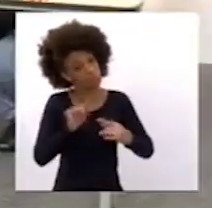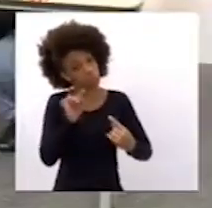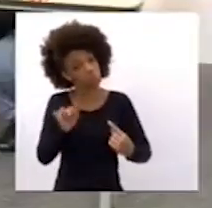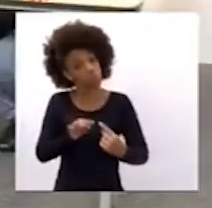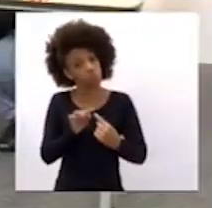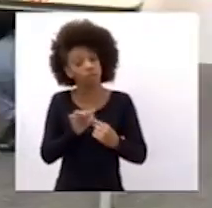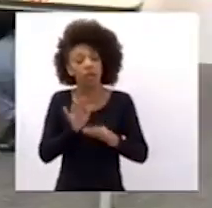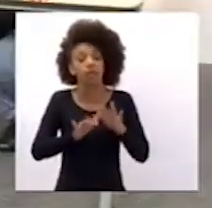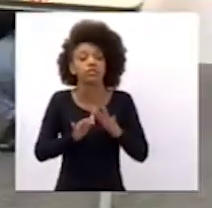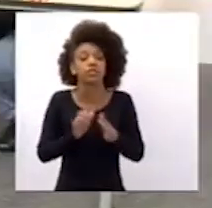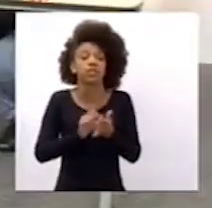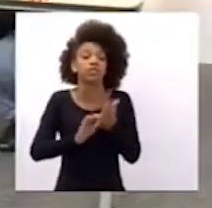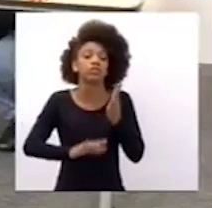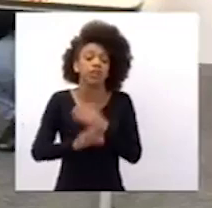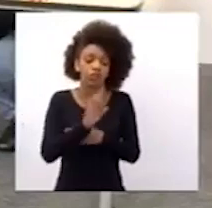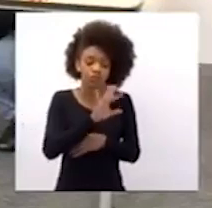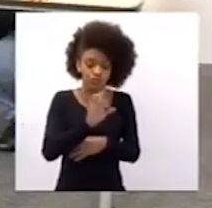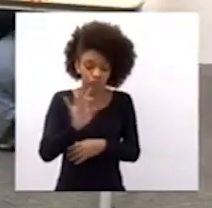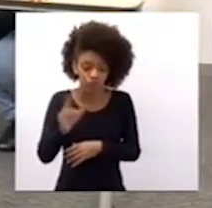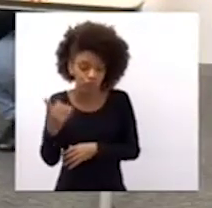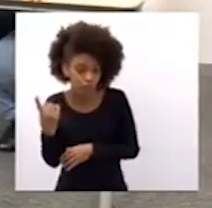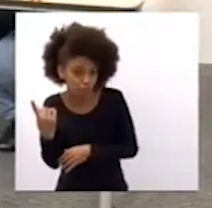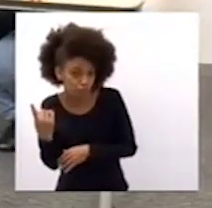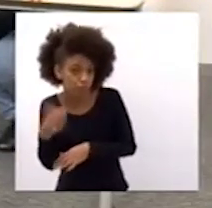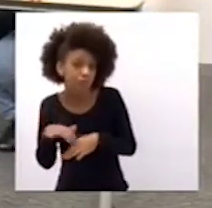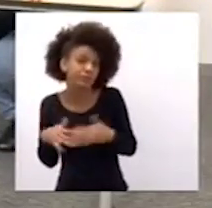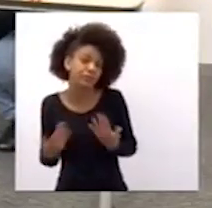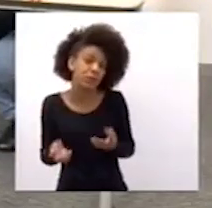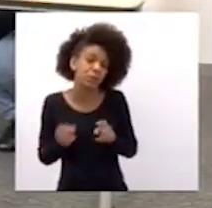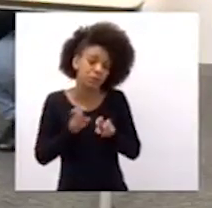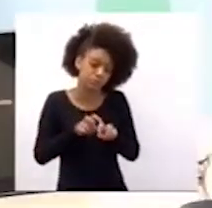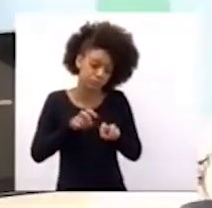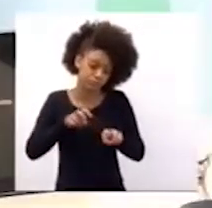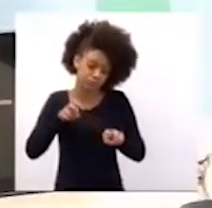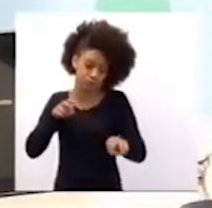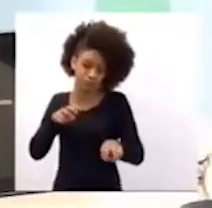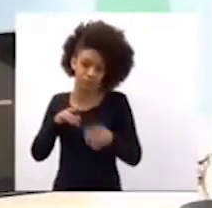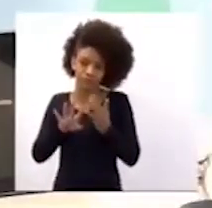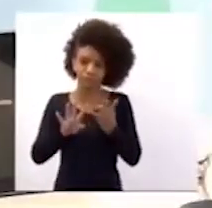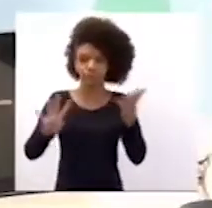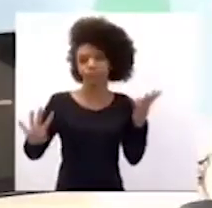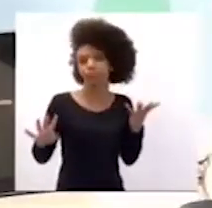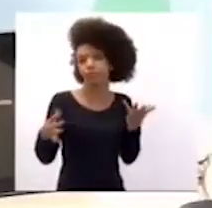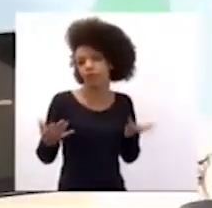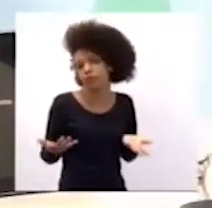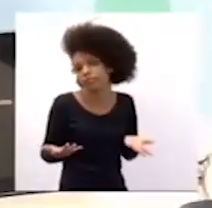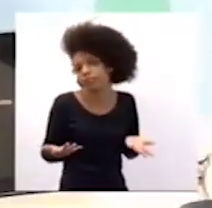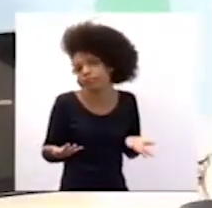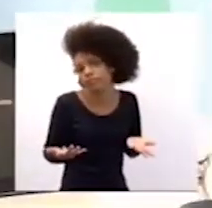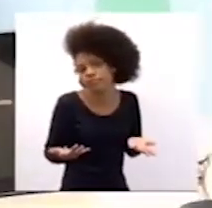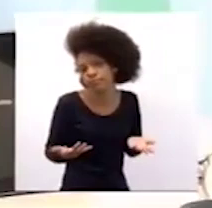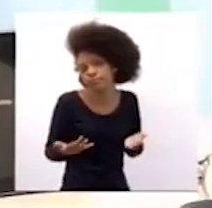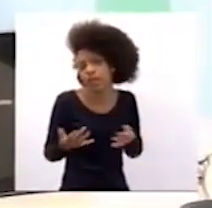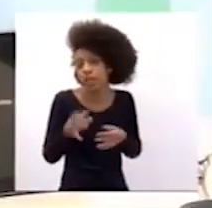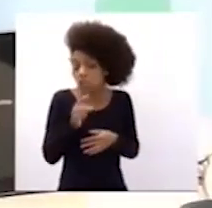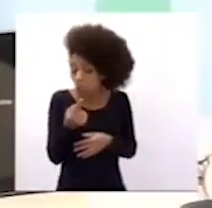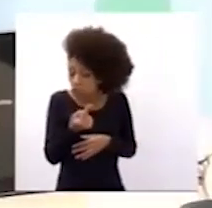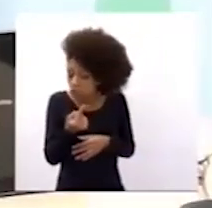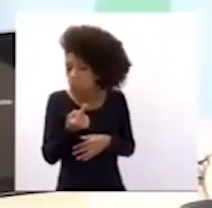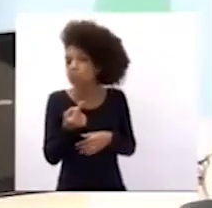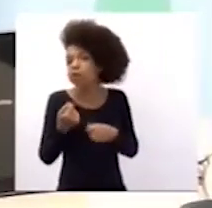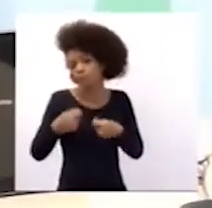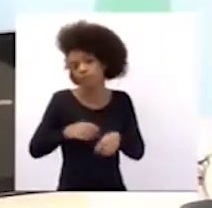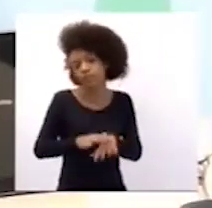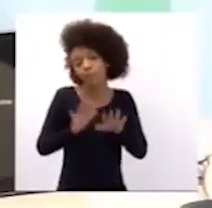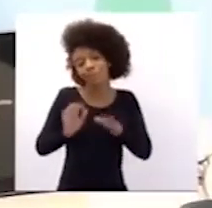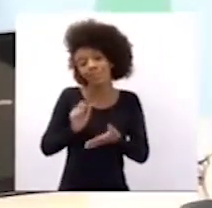é individualizada, então as fileiras cabe, né, o aluno em fileira e sozinho na sua carteira. Agora, quando a atividade